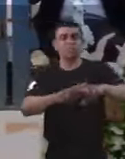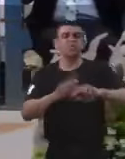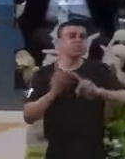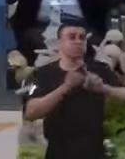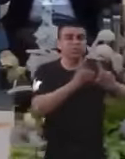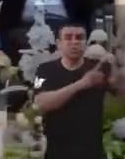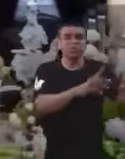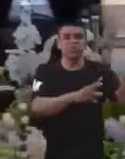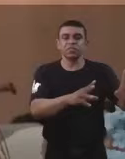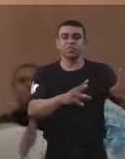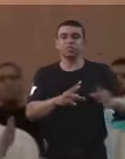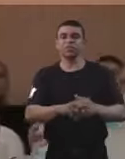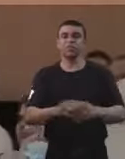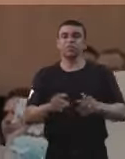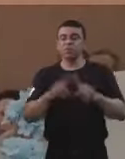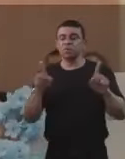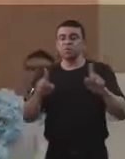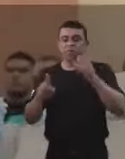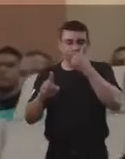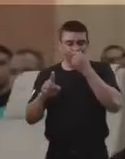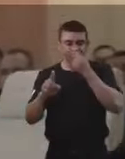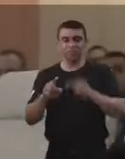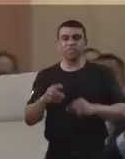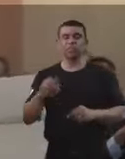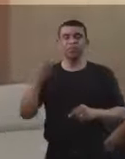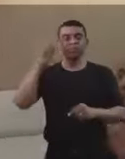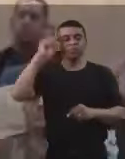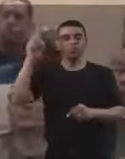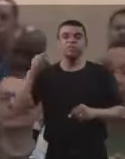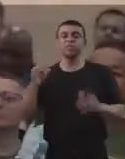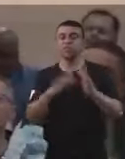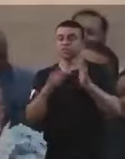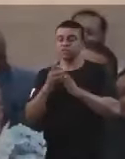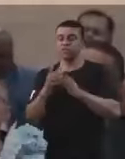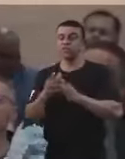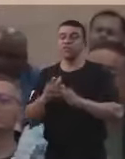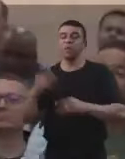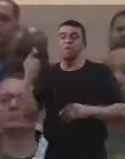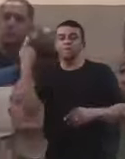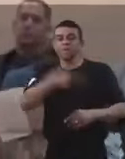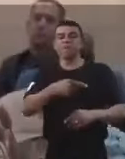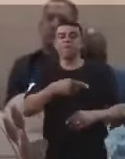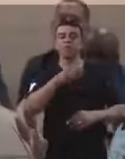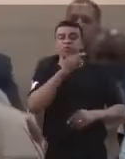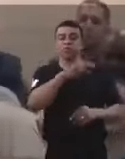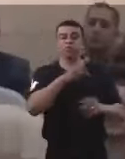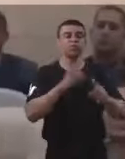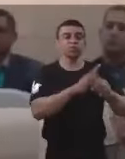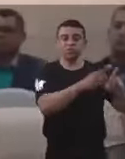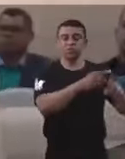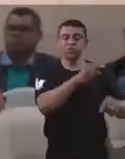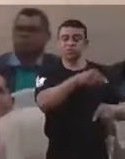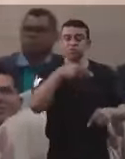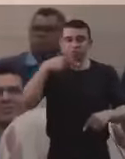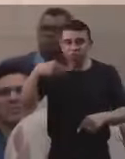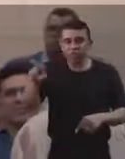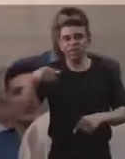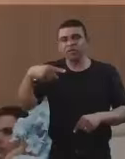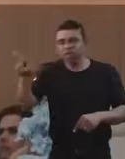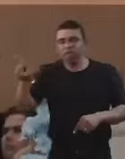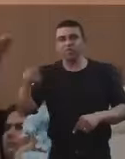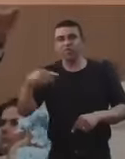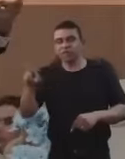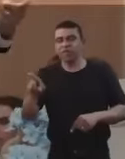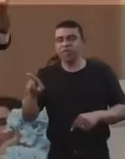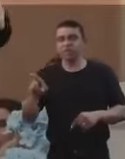o discípulo fala assim: ele não presta não, ele é mau. E enquanto Ananias está falando, Jesus está calado, mas quando Ananias cala a boca, Jesus